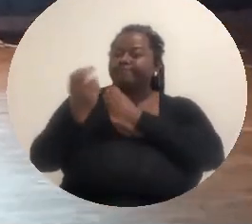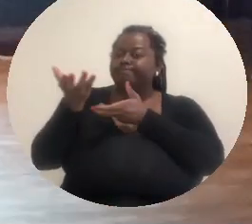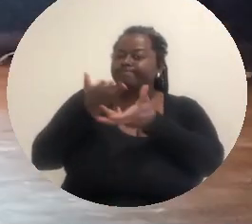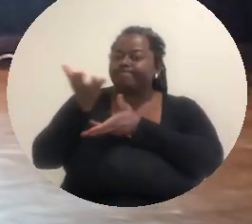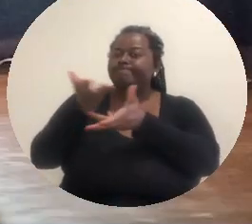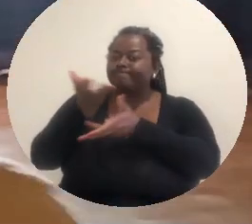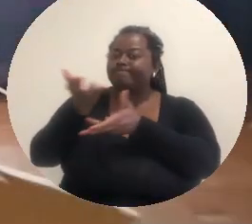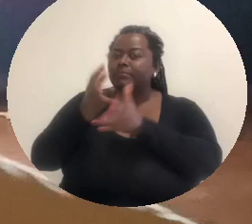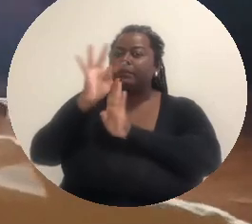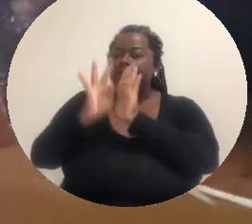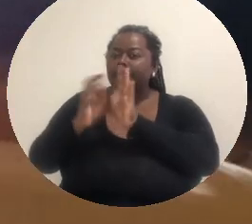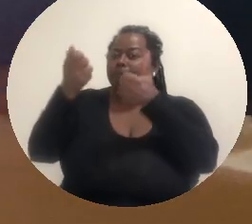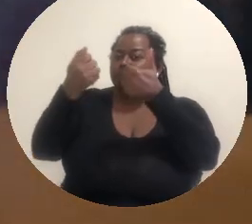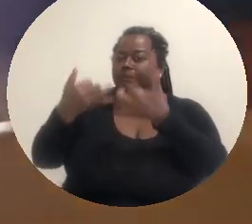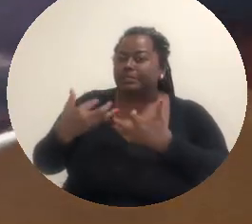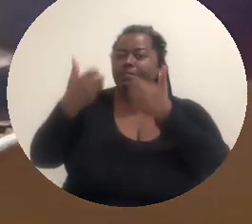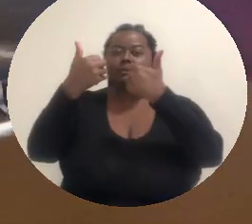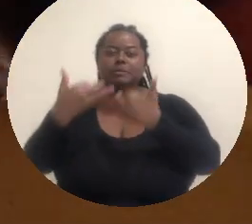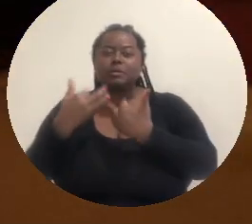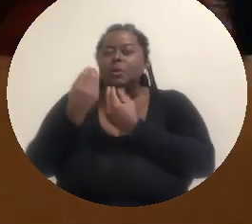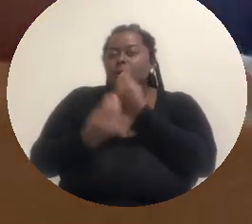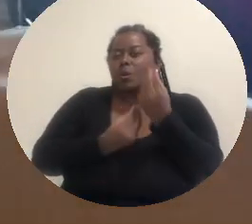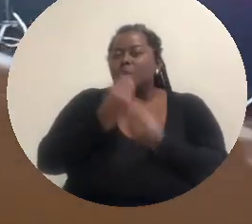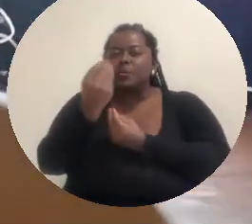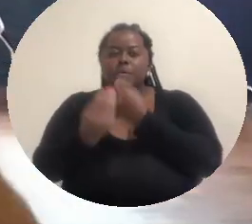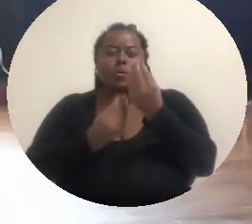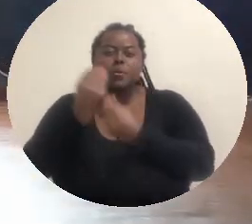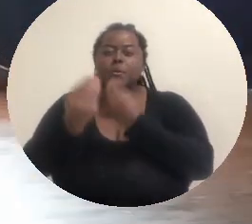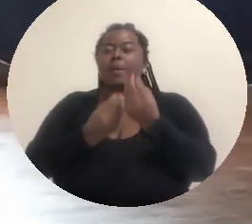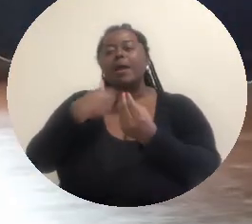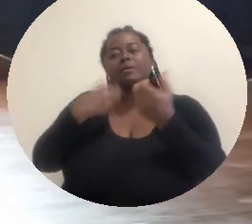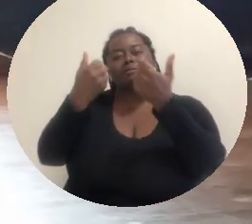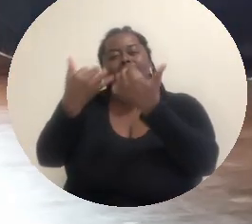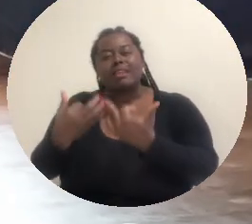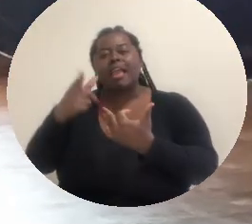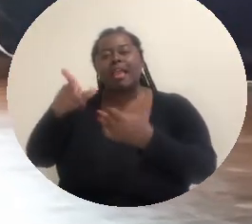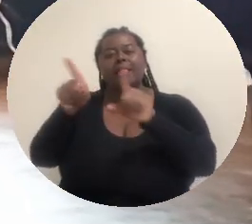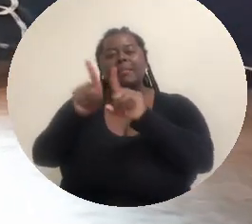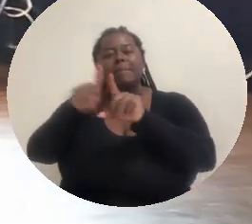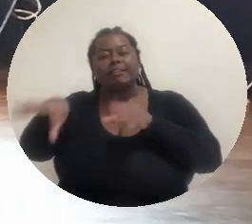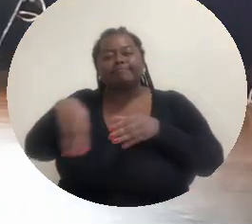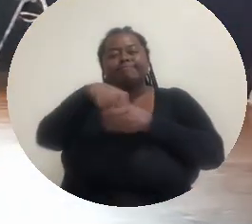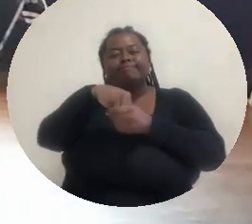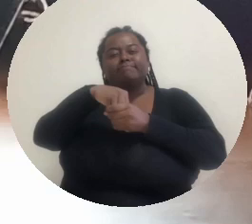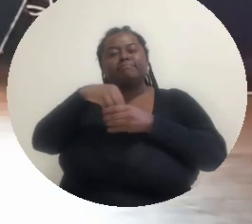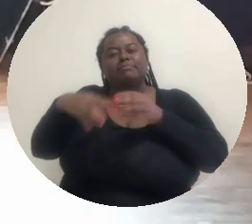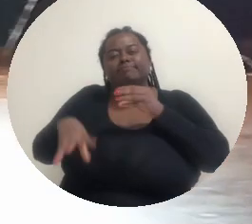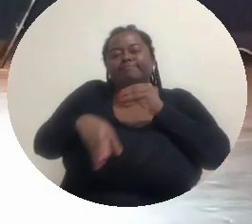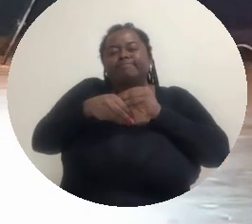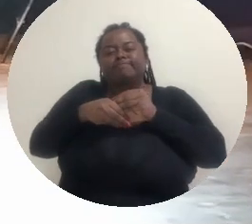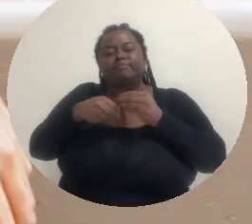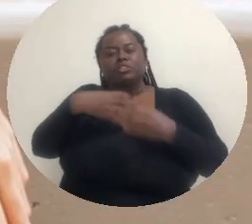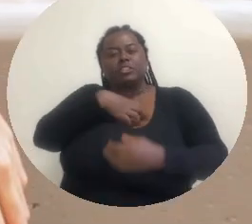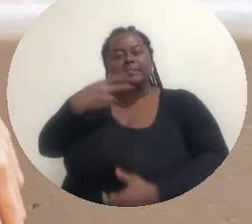sobre o texto, passando o texto, explicando um pouco de como eu via, e explicando que eu queria que ela colocasse um pouco dela também naquilo ali. Foi